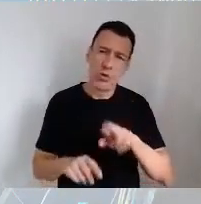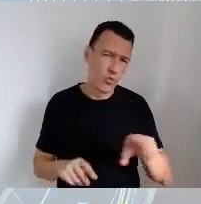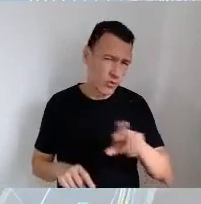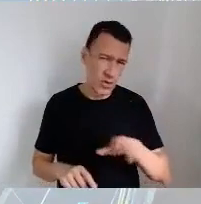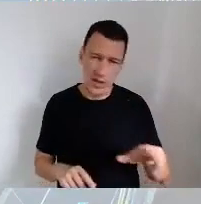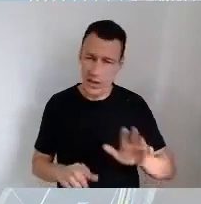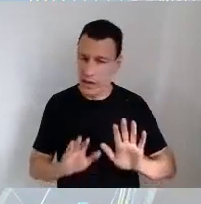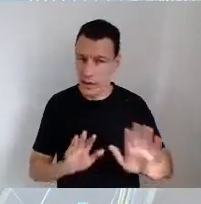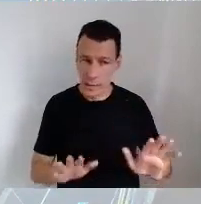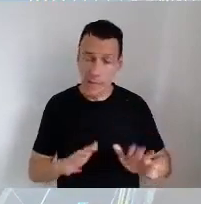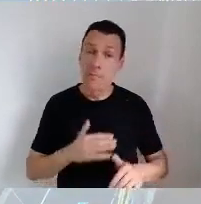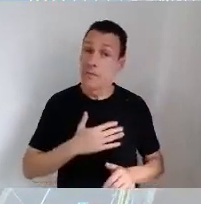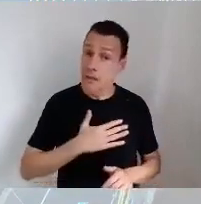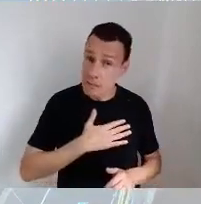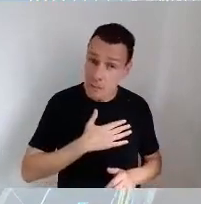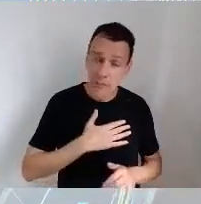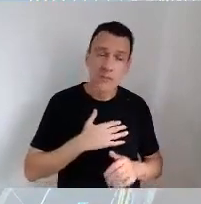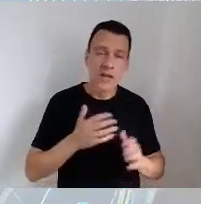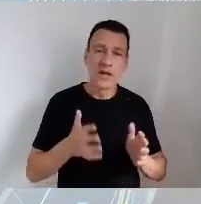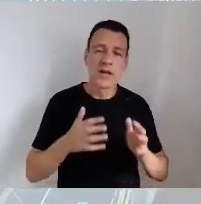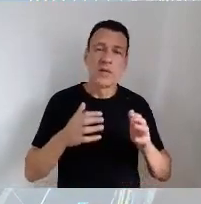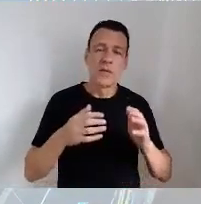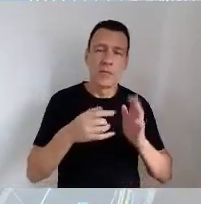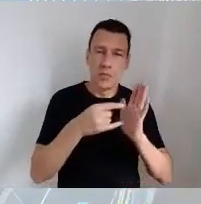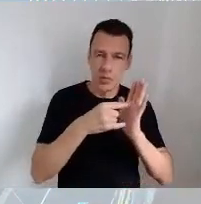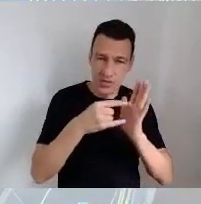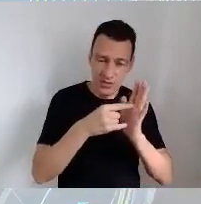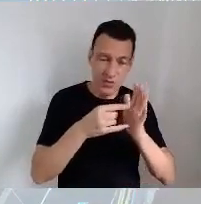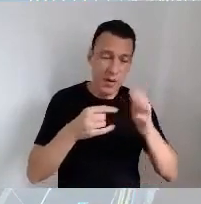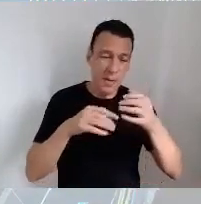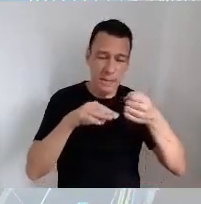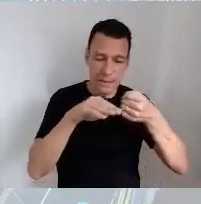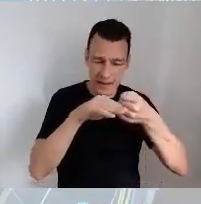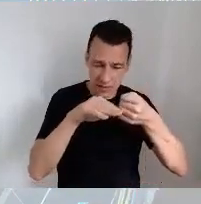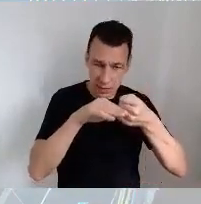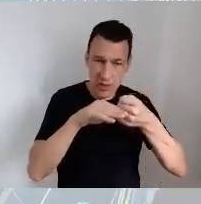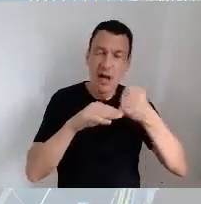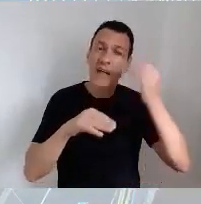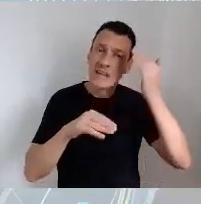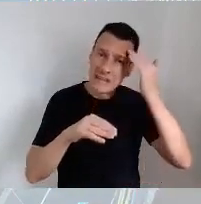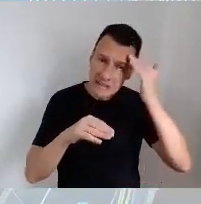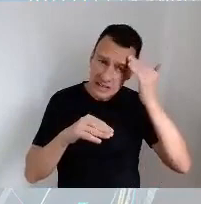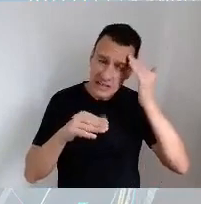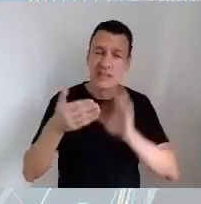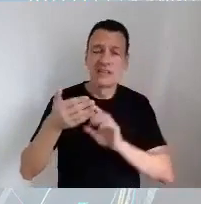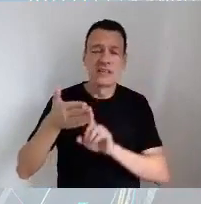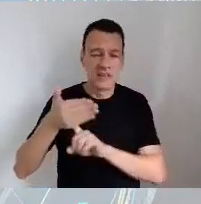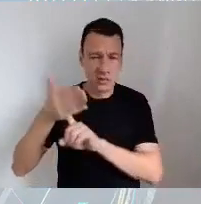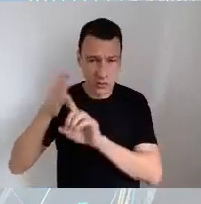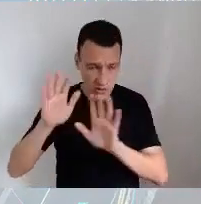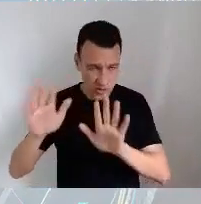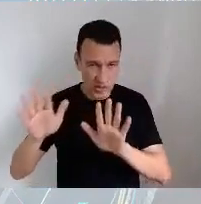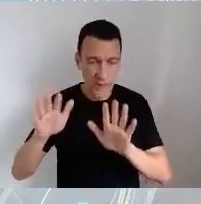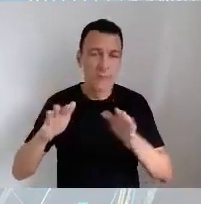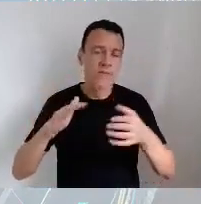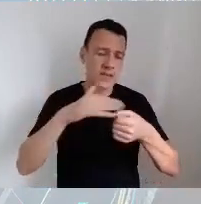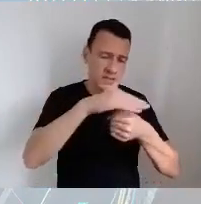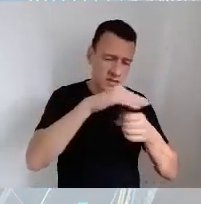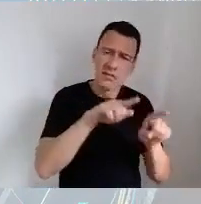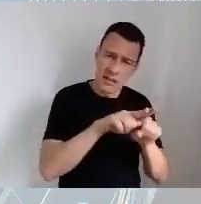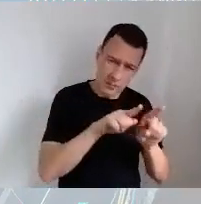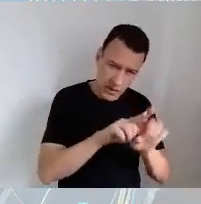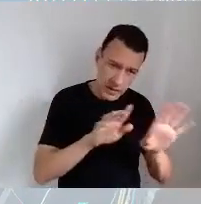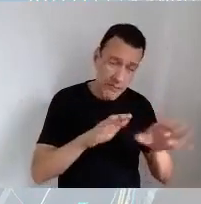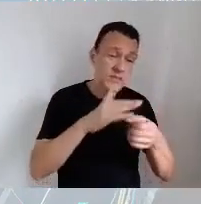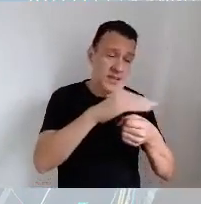programador pleno entende tecnologia o sor também o sor consegue ajudar o time o pleno